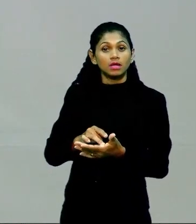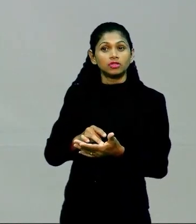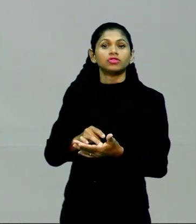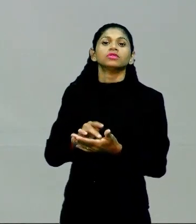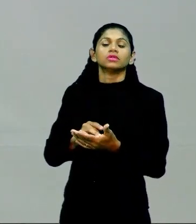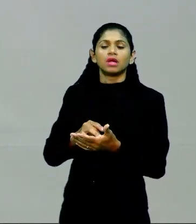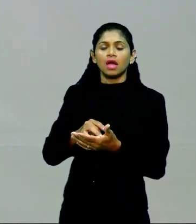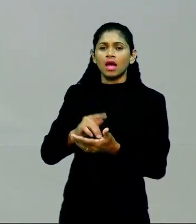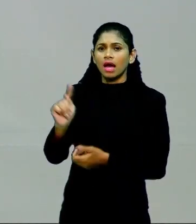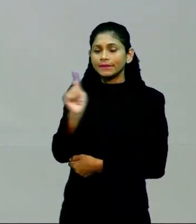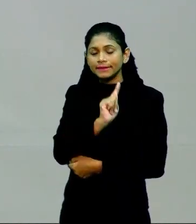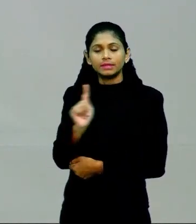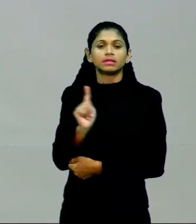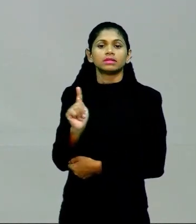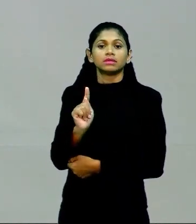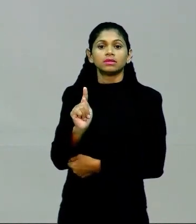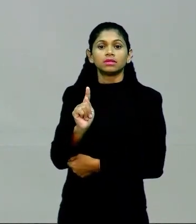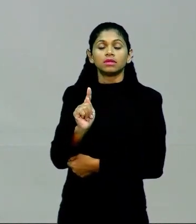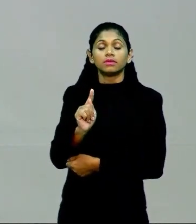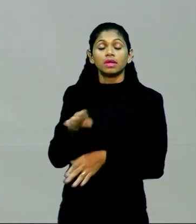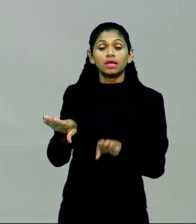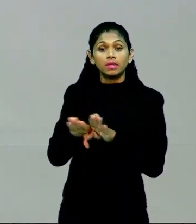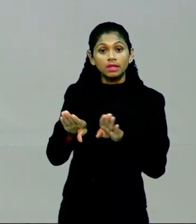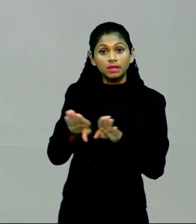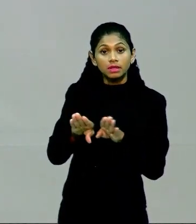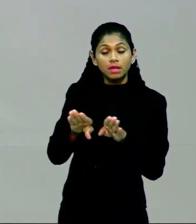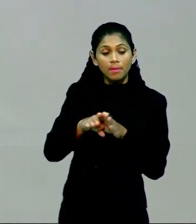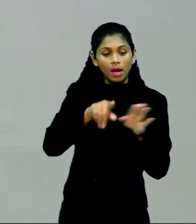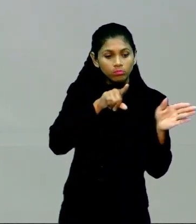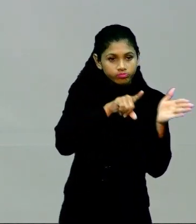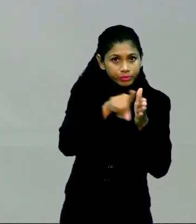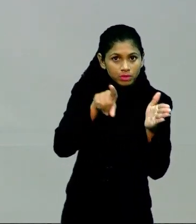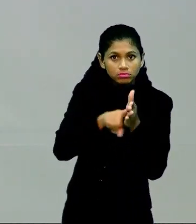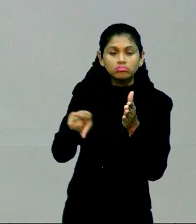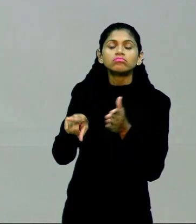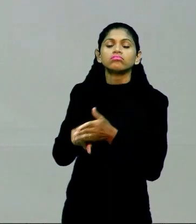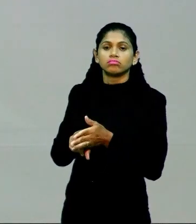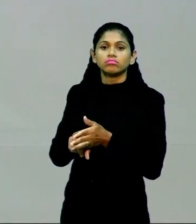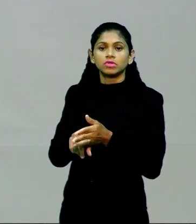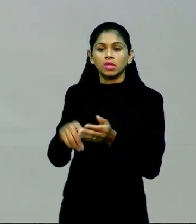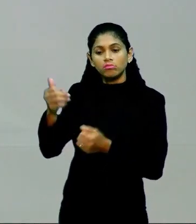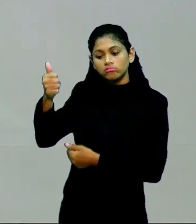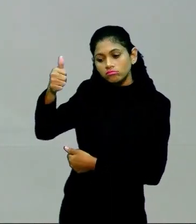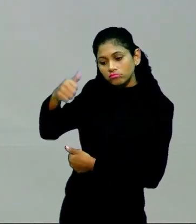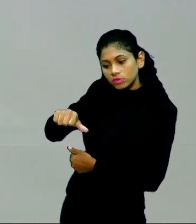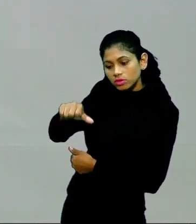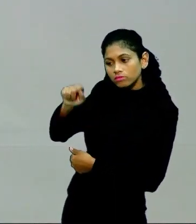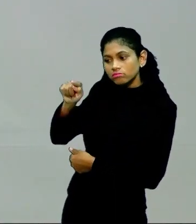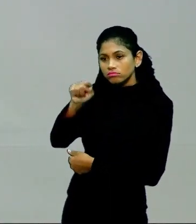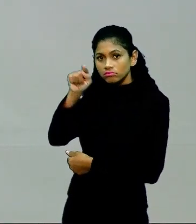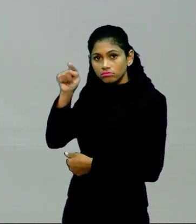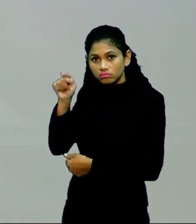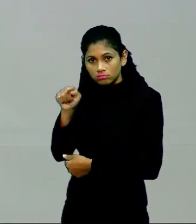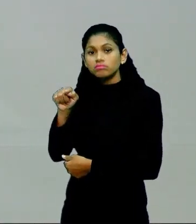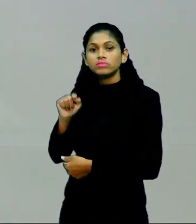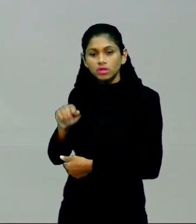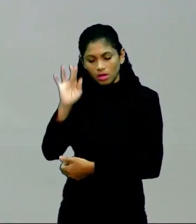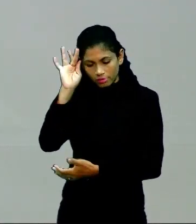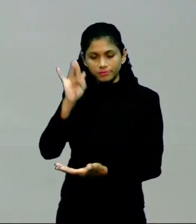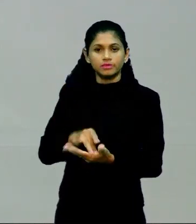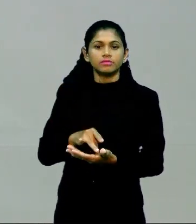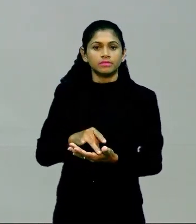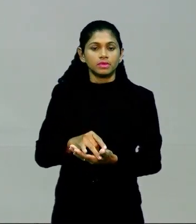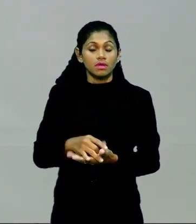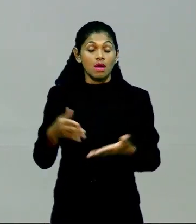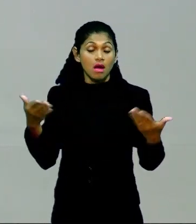interrogativa do verbo can, que é um verbo modal que expressa habilidades, ok? Nós também vimos alguns exemplos e agora